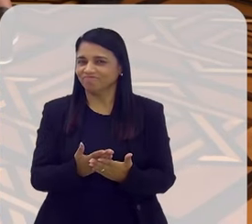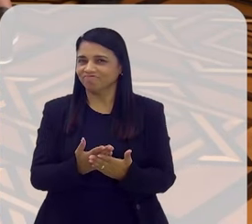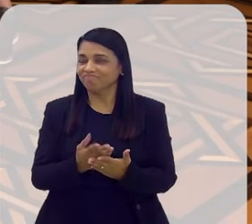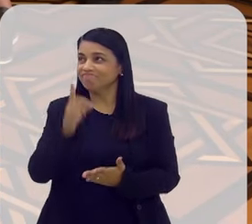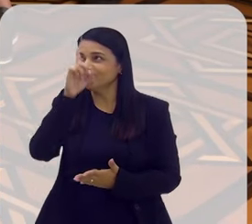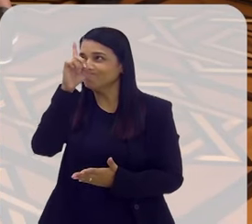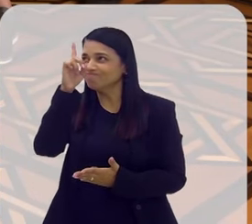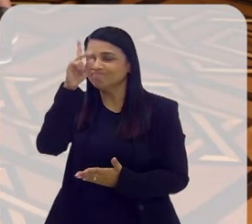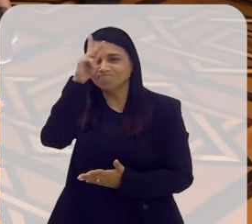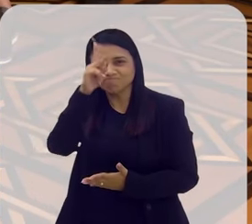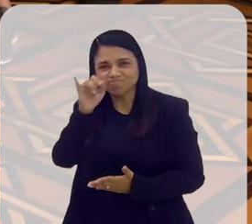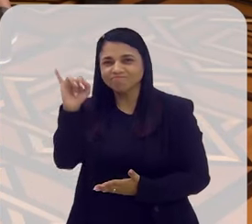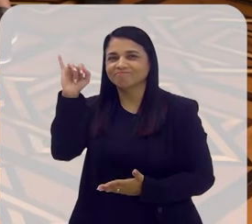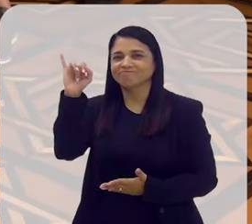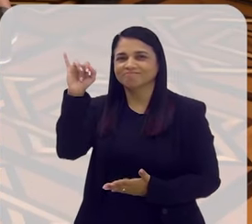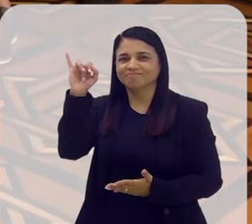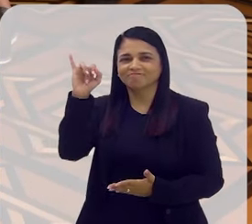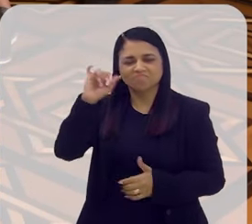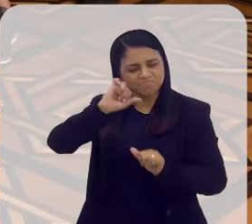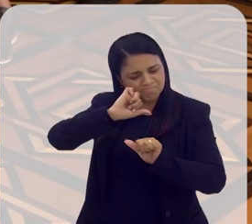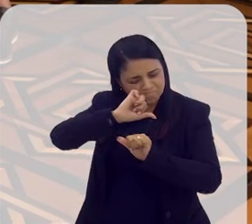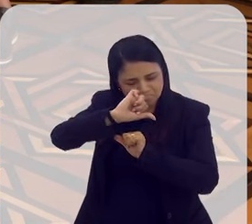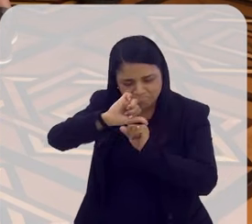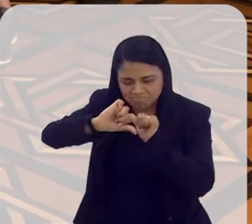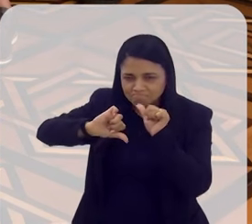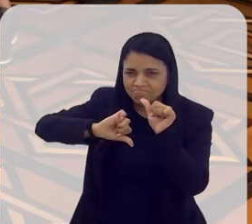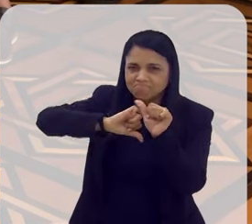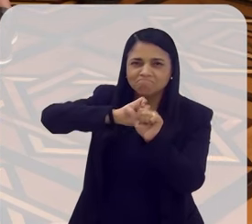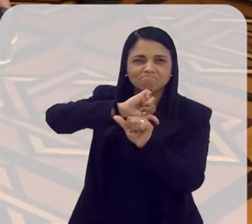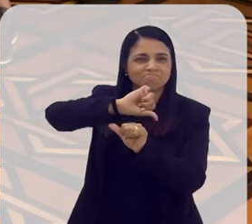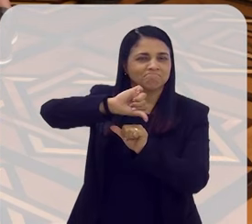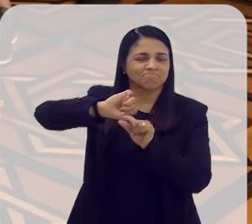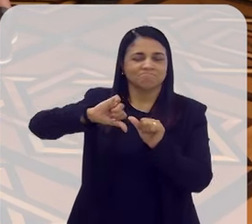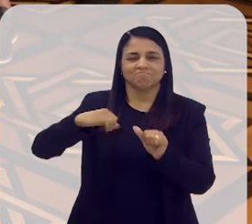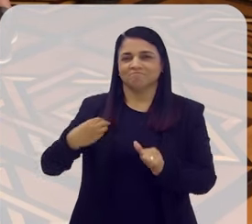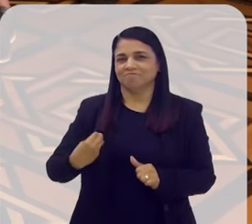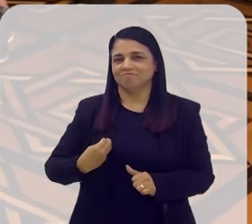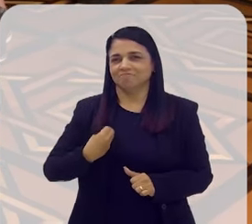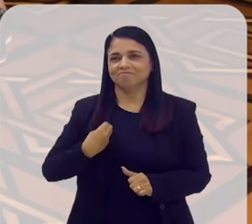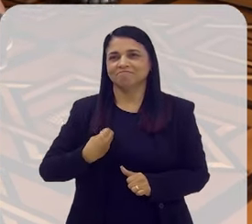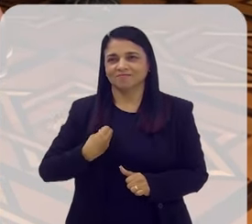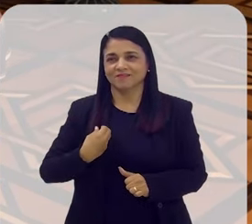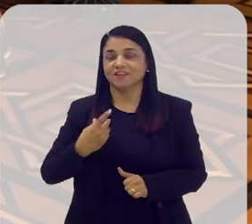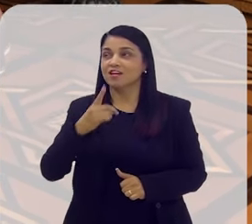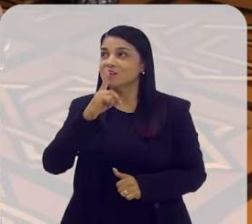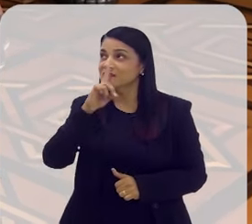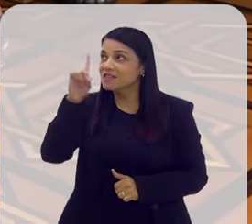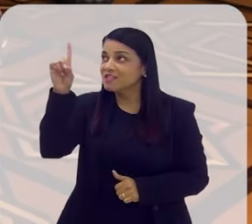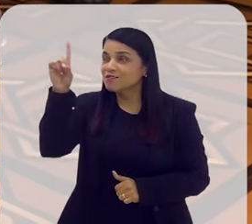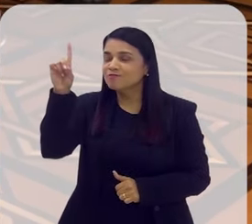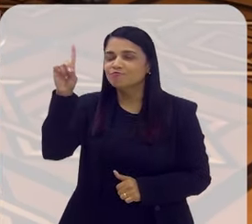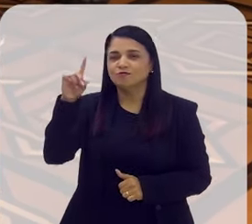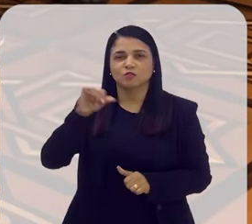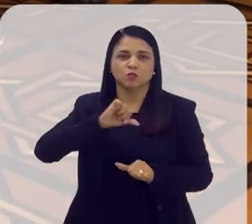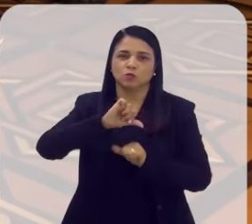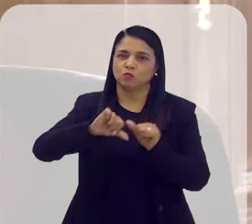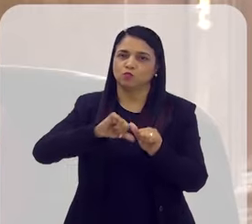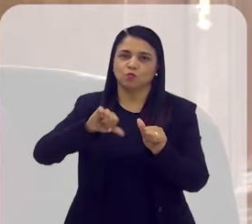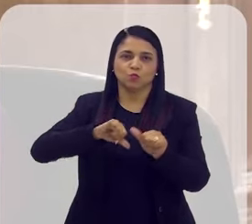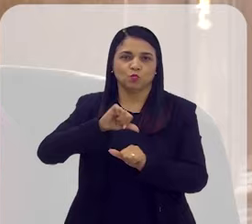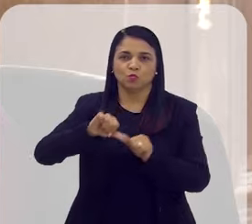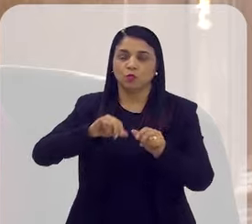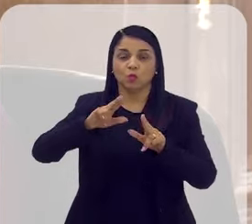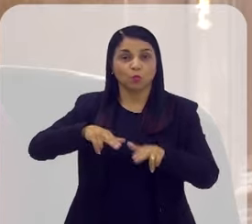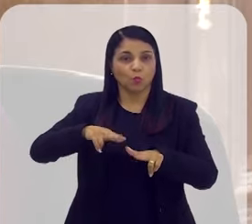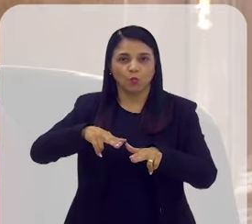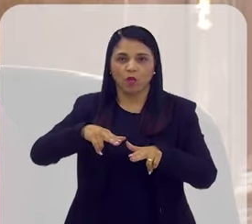Acredite, o Pai pode restaurar a sua vida. Sim, o nosso Deus, ele não